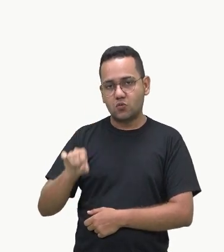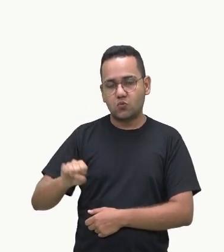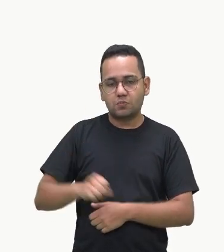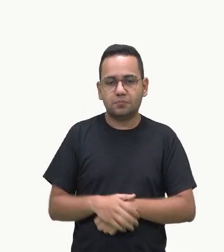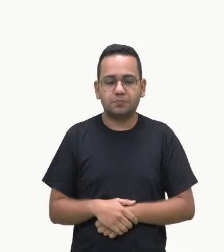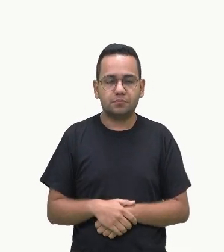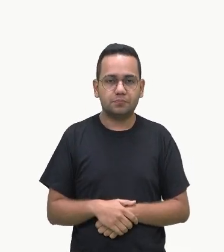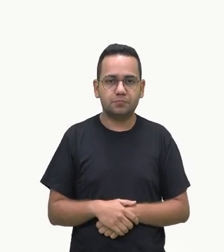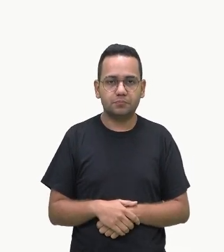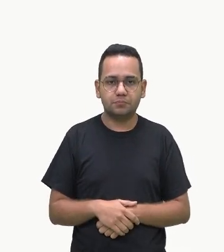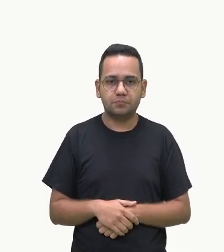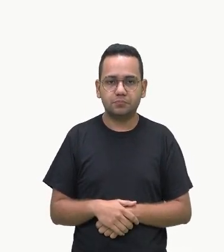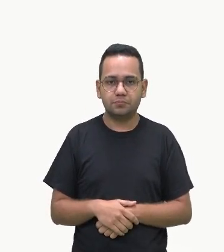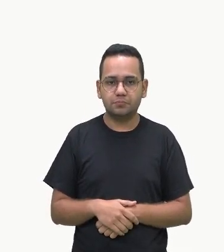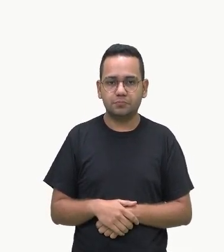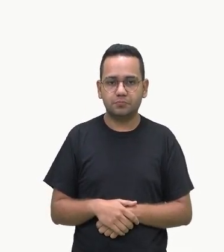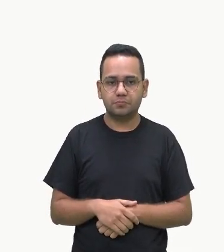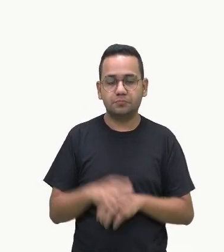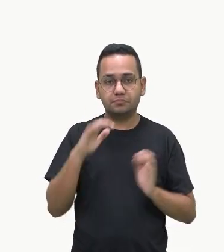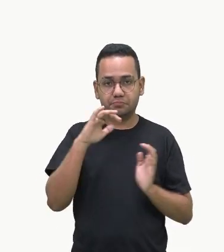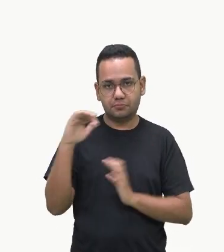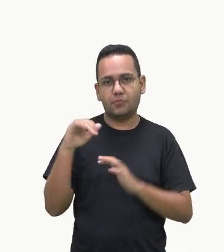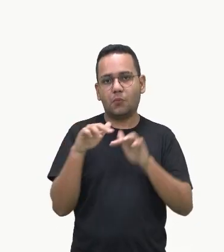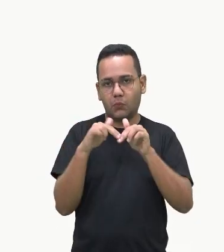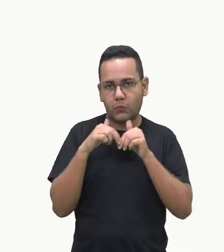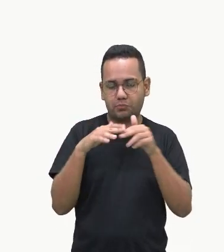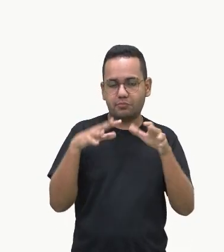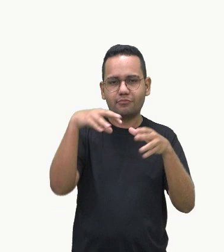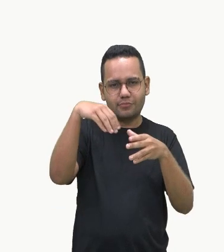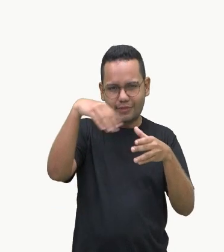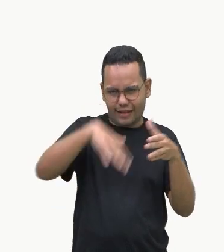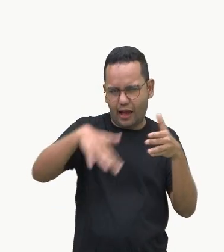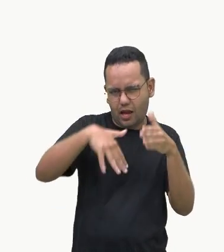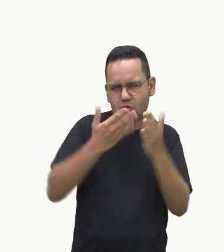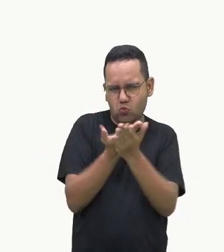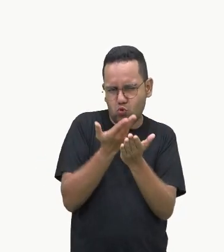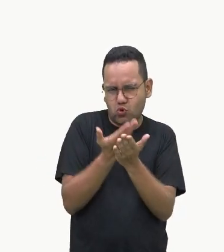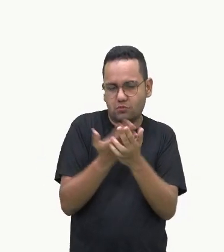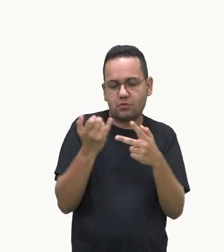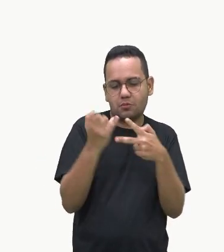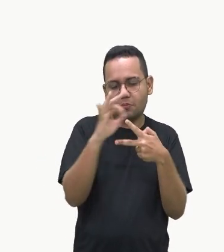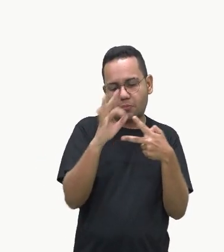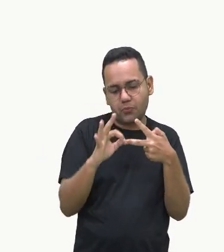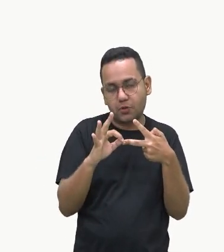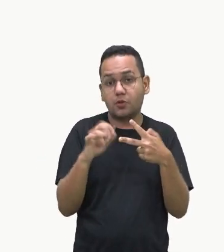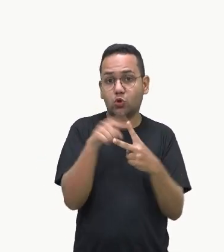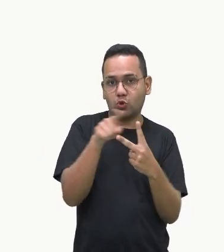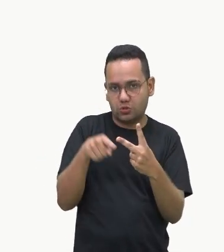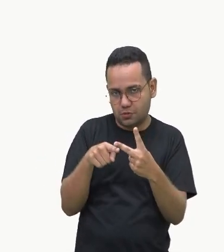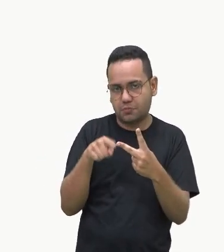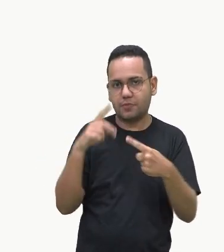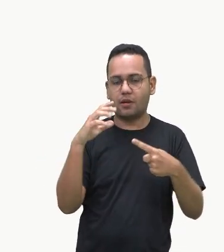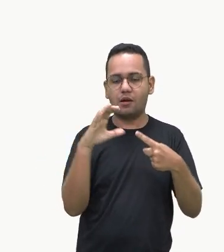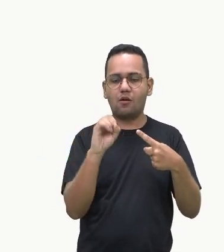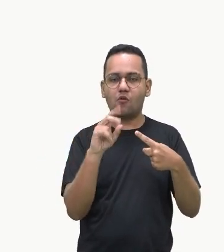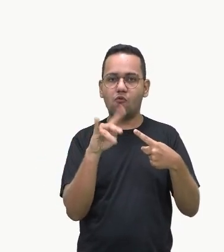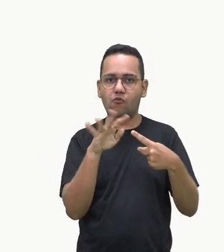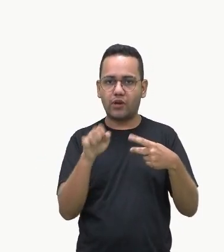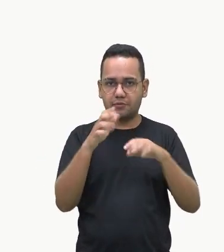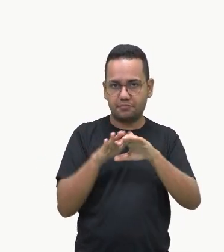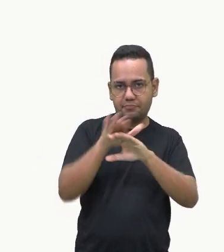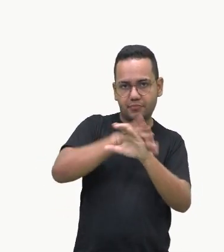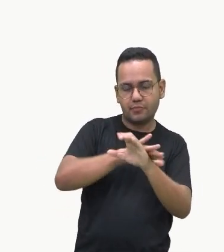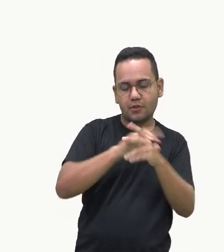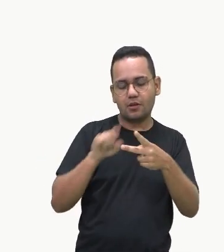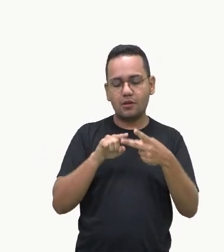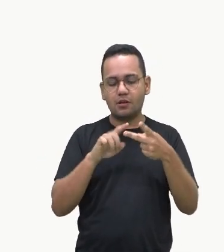nos deparamos com polígonos convexos e polígonos côncavos. Há uma diferença entre eles que a gente